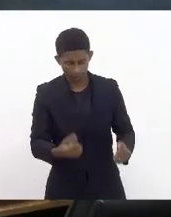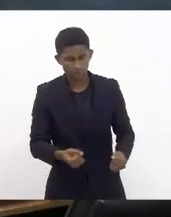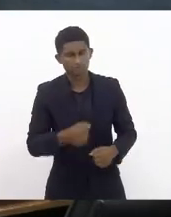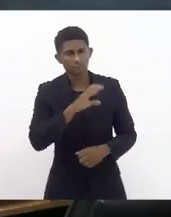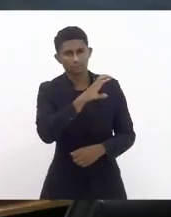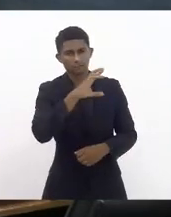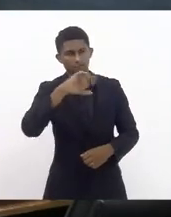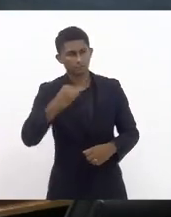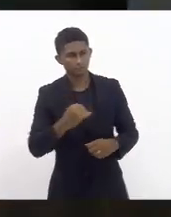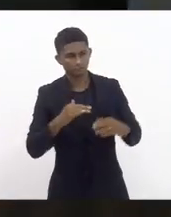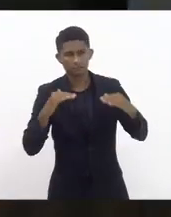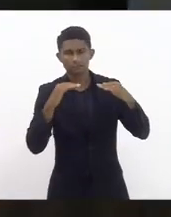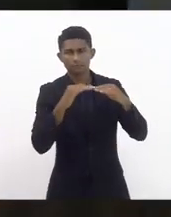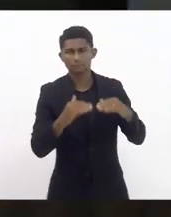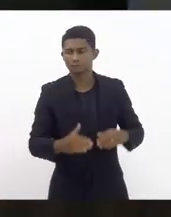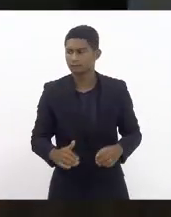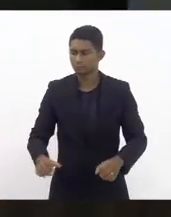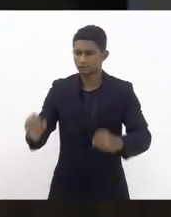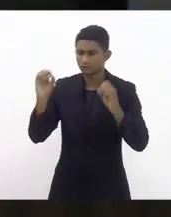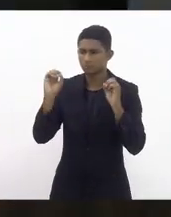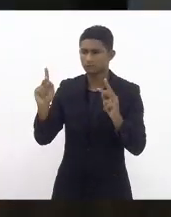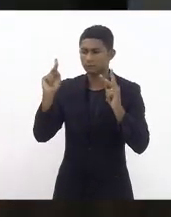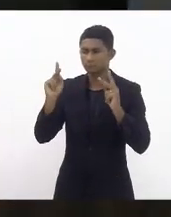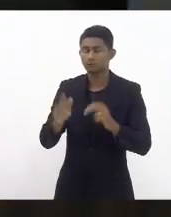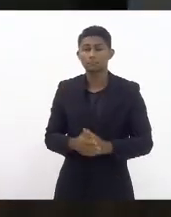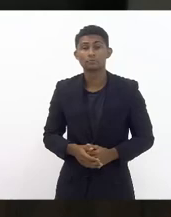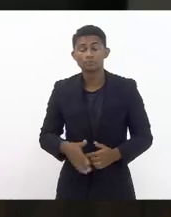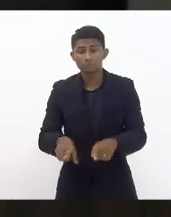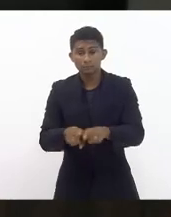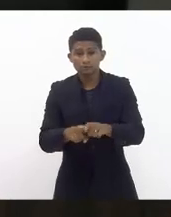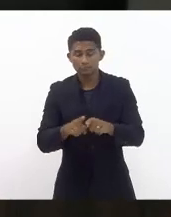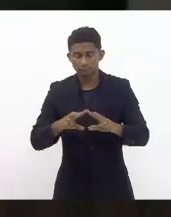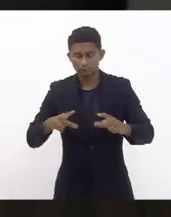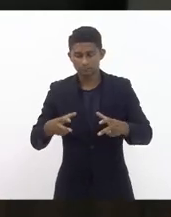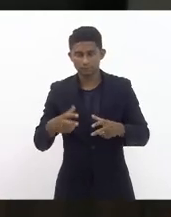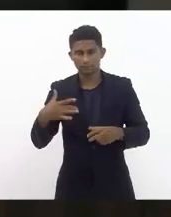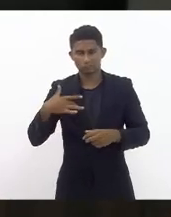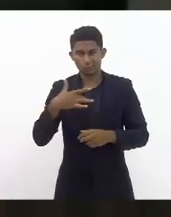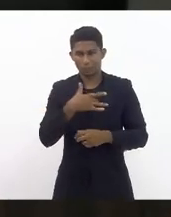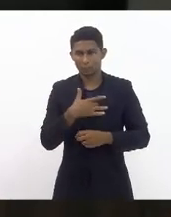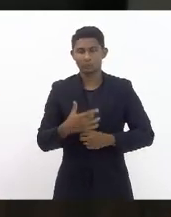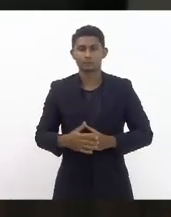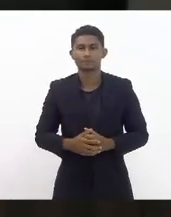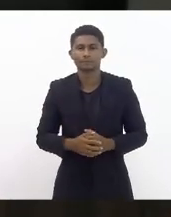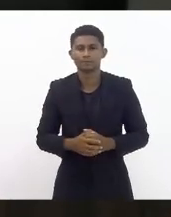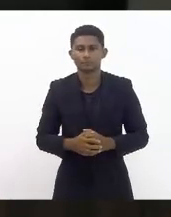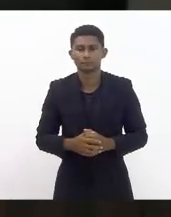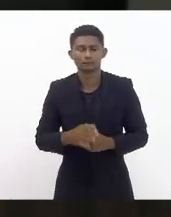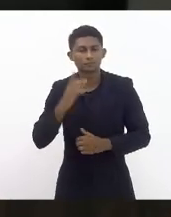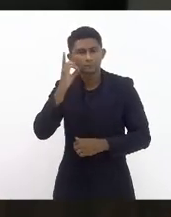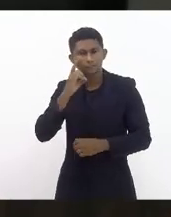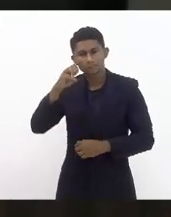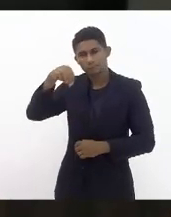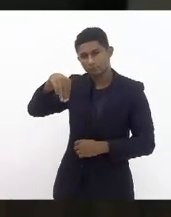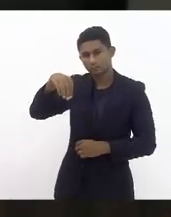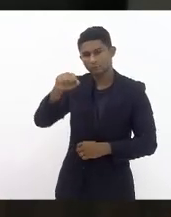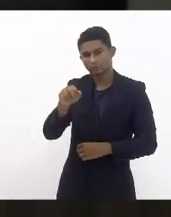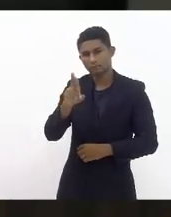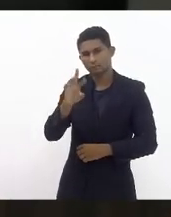acompanhando a CCJ. Ok, obrigado, deputada. Okay, obrigado. Pela Comissão de Saúde, deputada Marta Rocha.